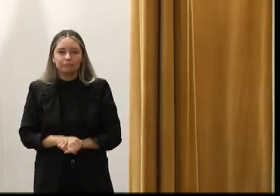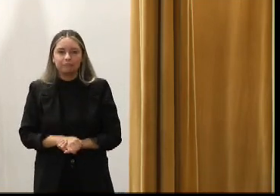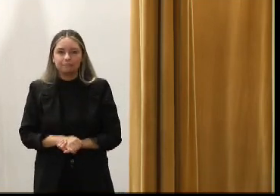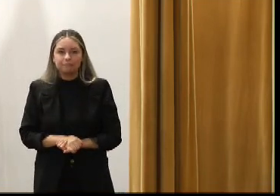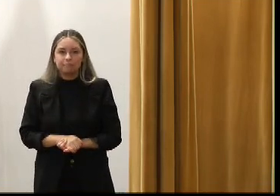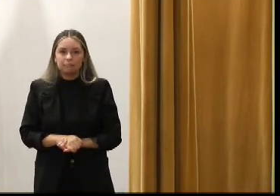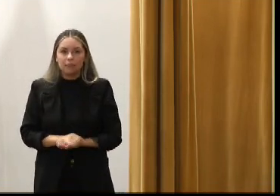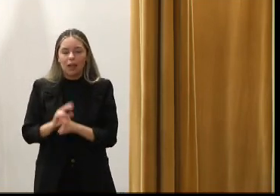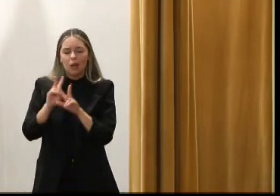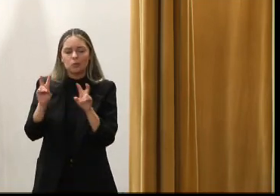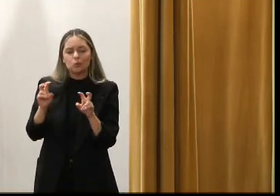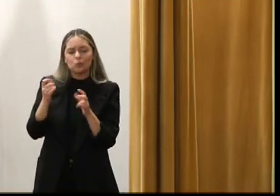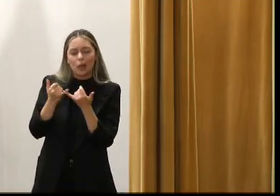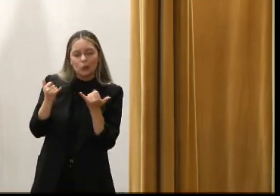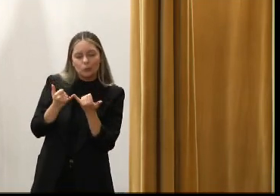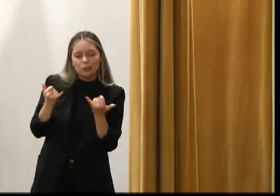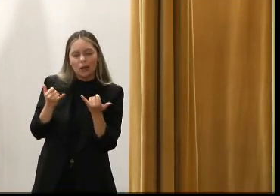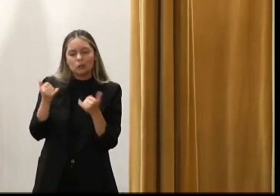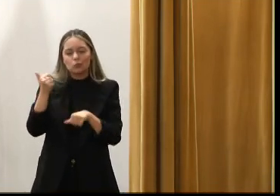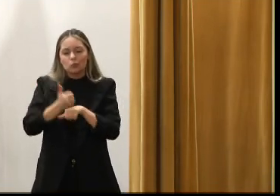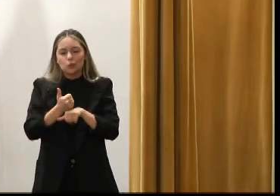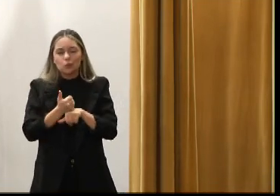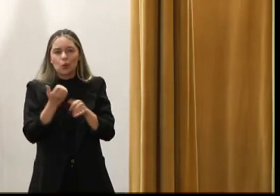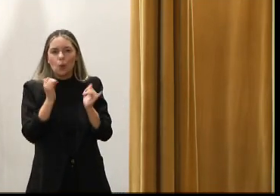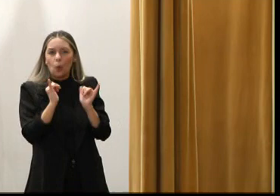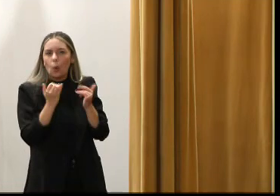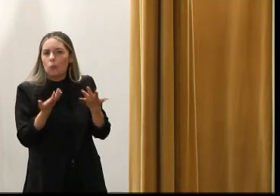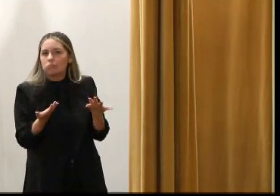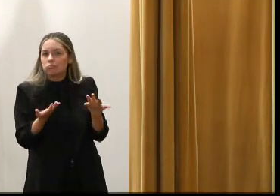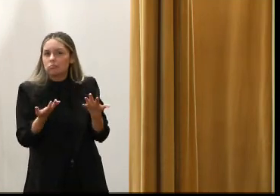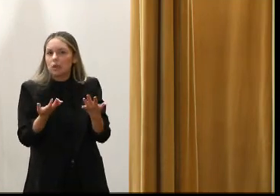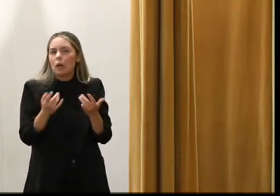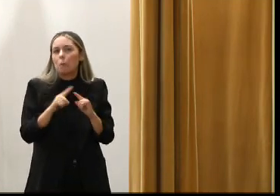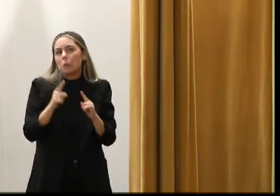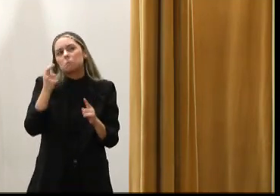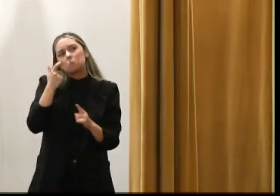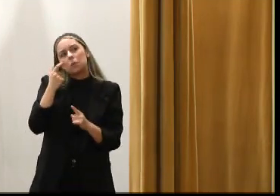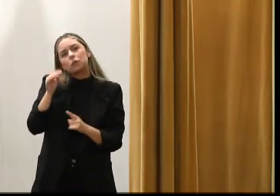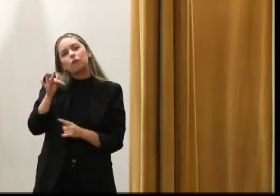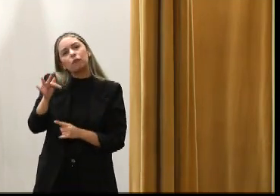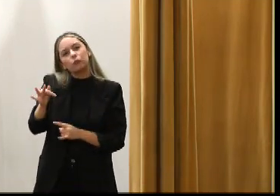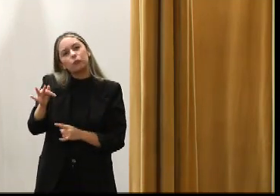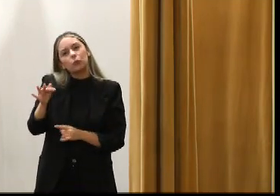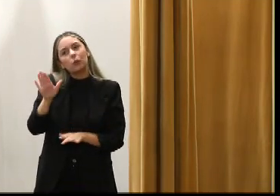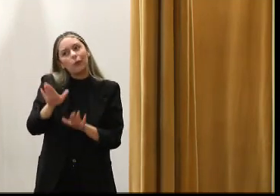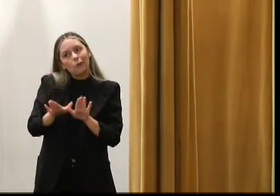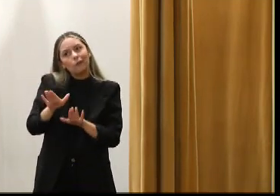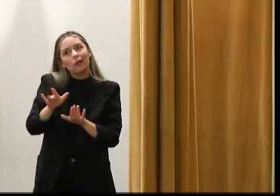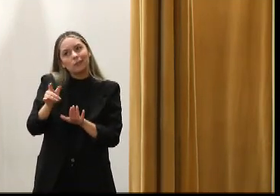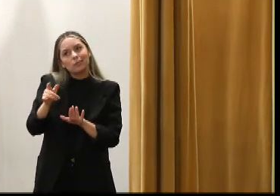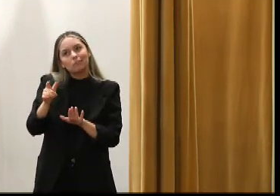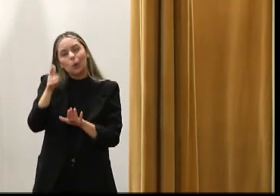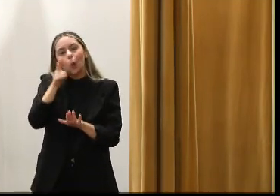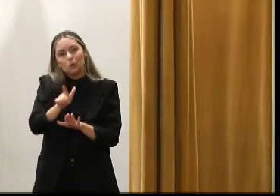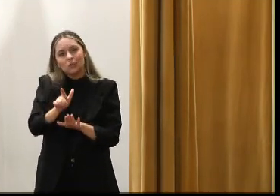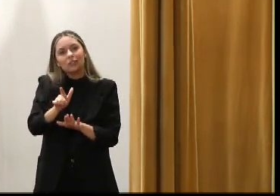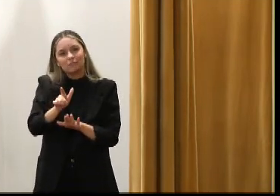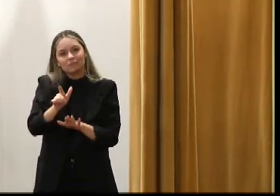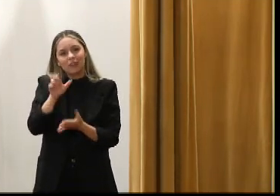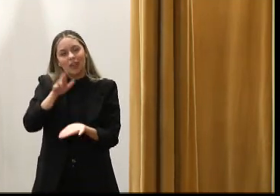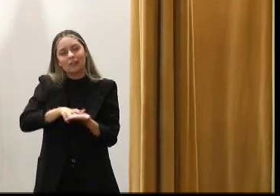A questão da eletrificação dos ônibus, mas acredito que no futuro a gente não vai conseguir fugir disso.